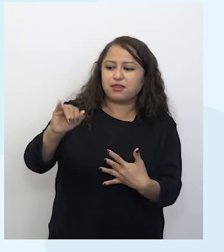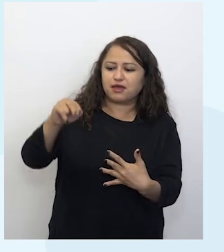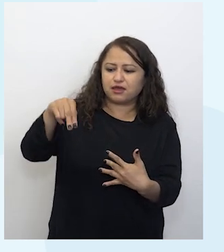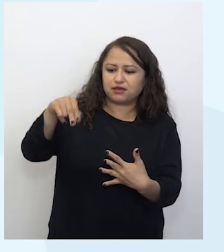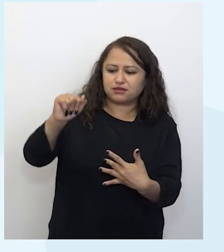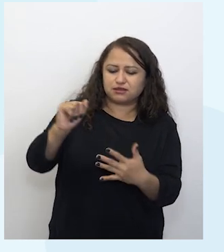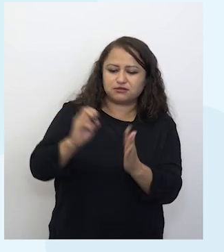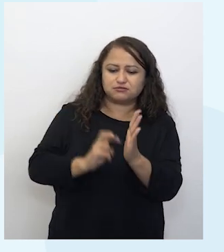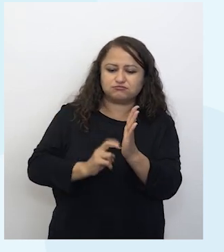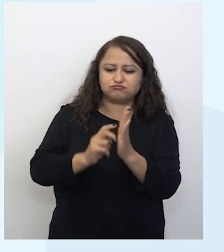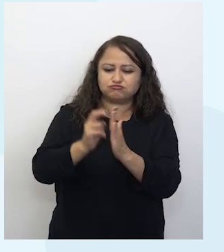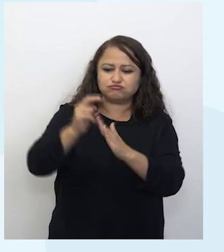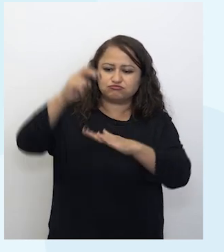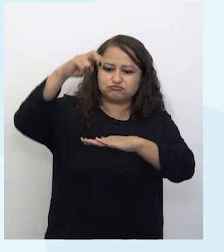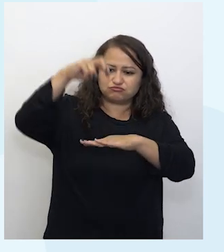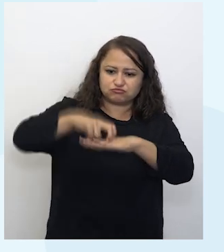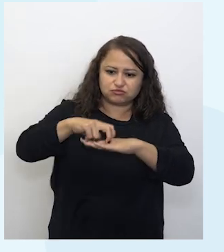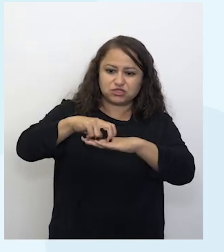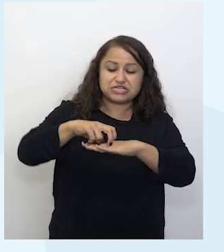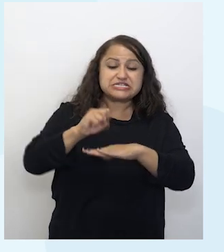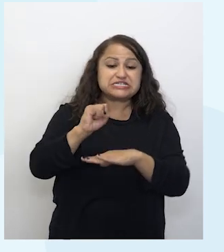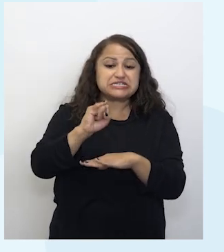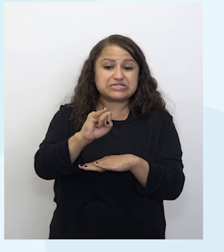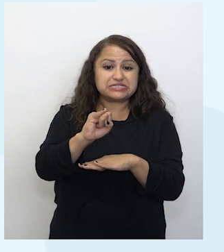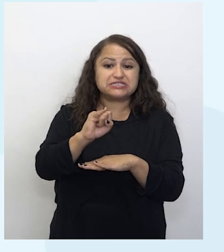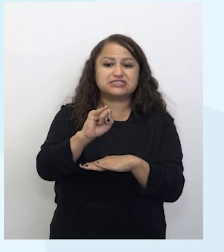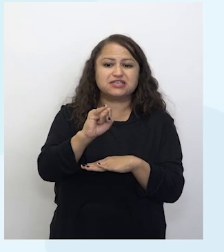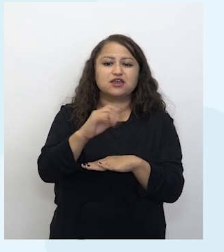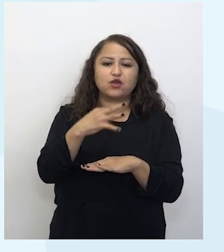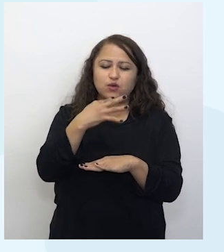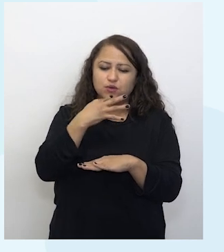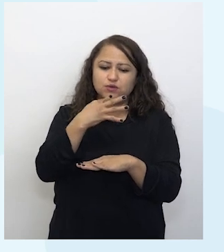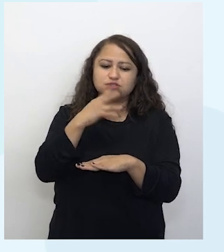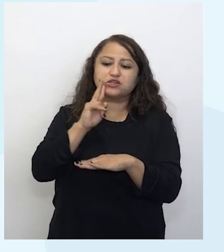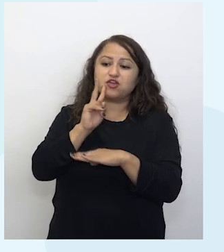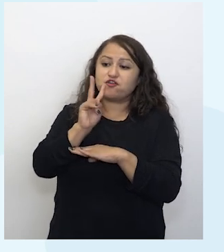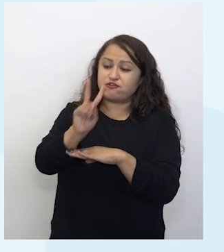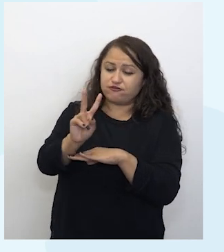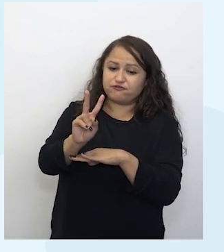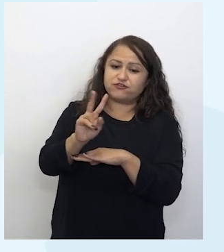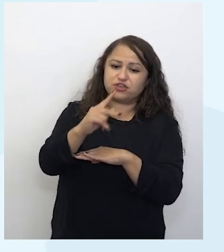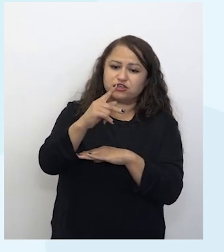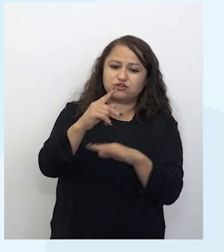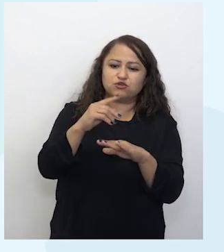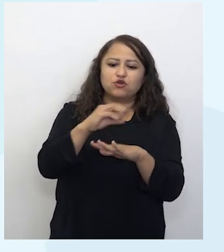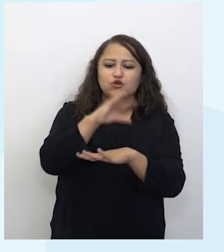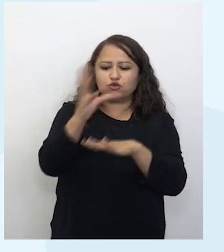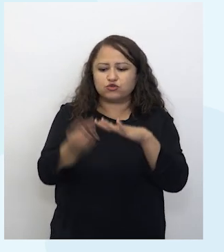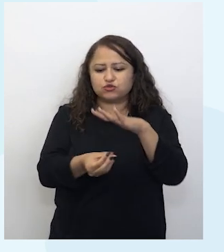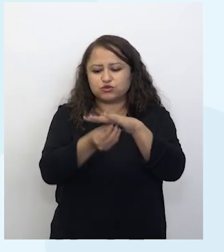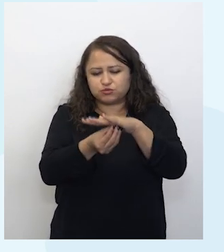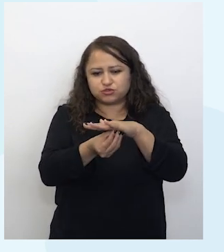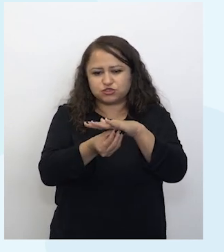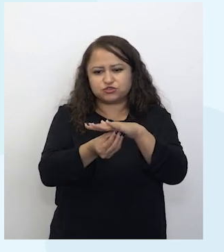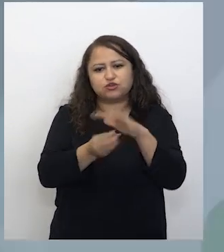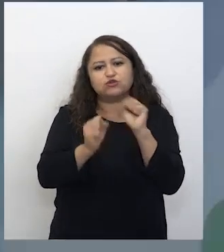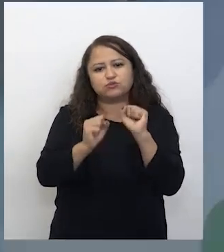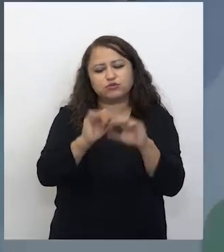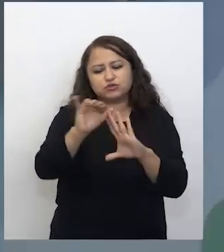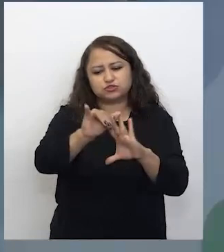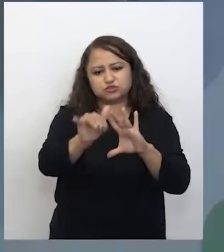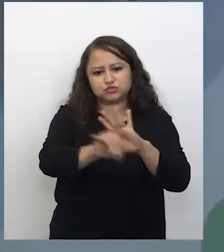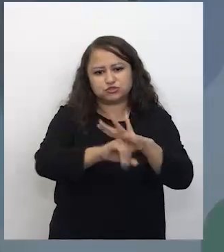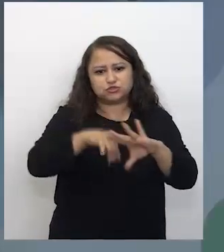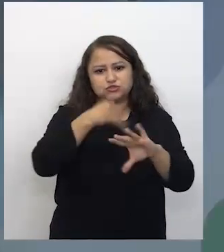se ele acompanhar a aula pelo PPT, né, mesmo que ele veja depois lá pelo YouTube, que ele não esteja